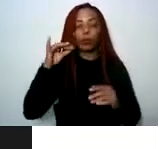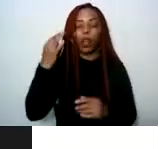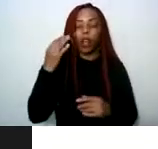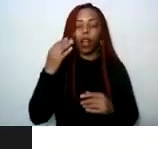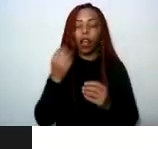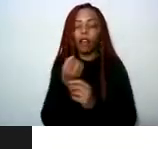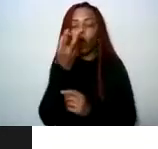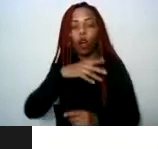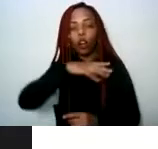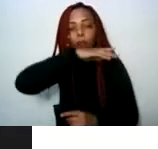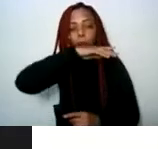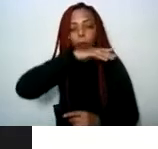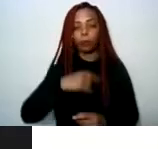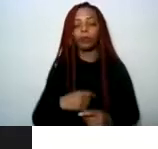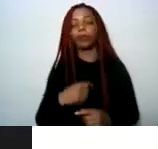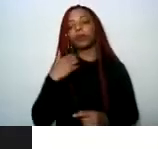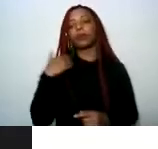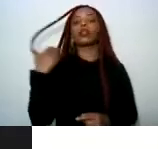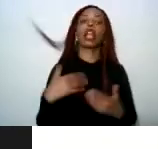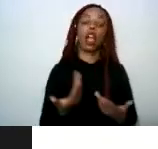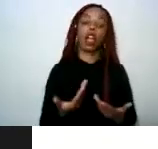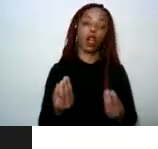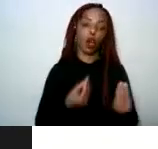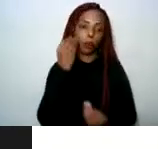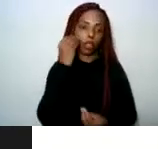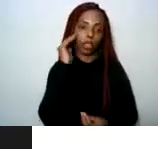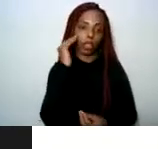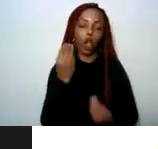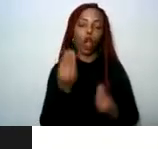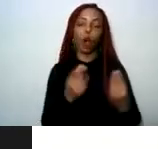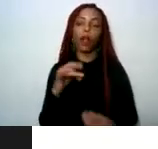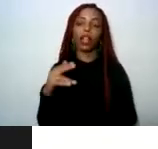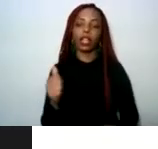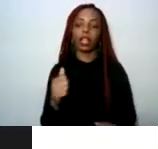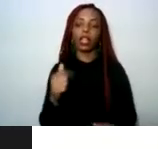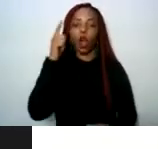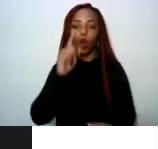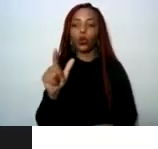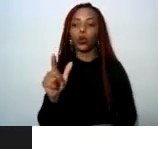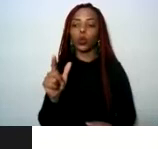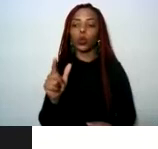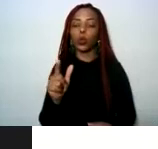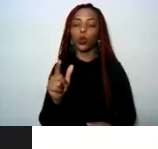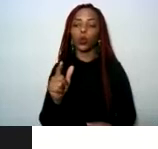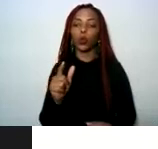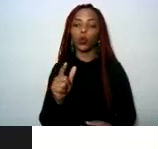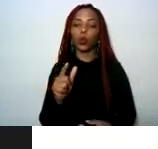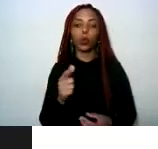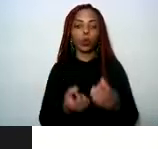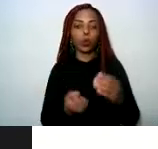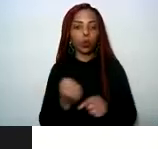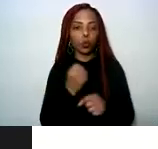bom e para tentar entender como que a Lina chegou na concepção desses mausoléus em solo